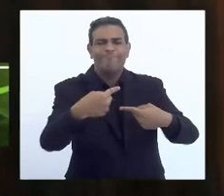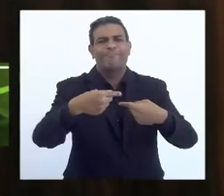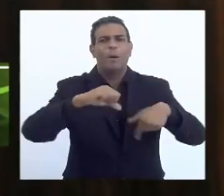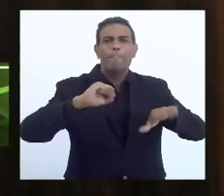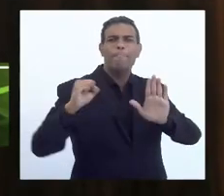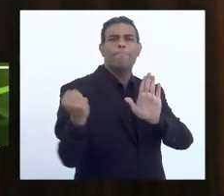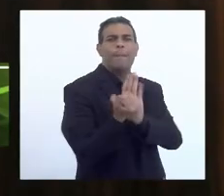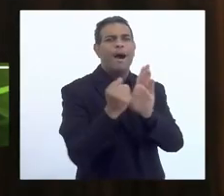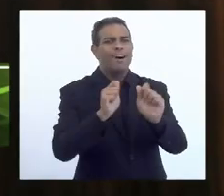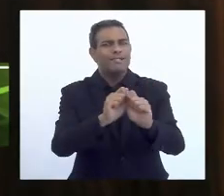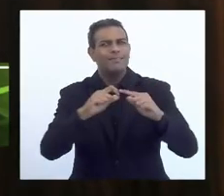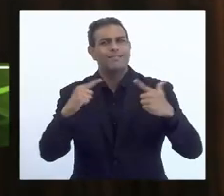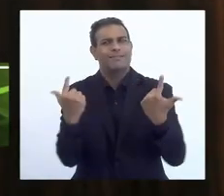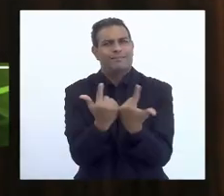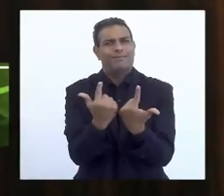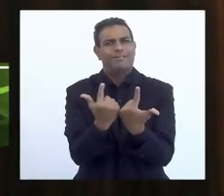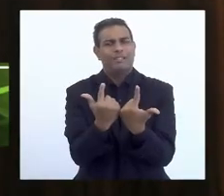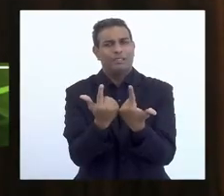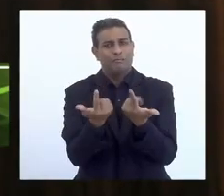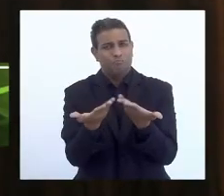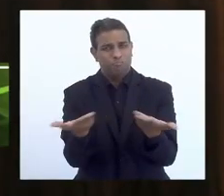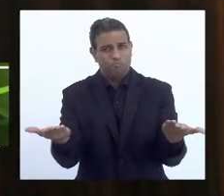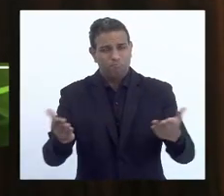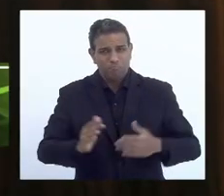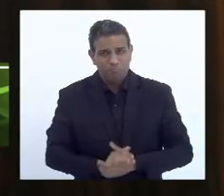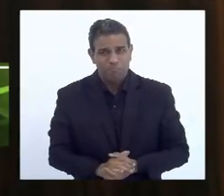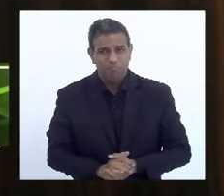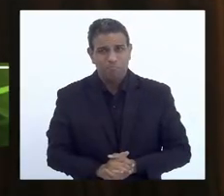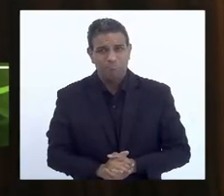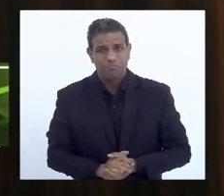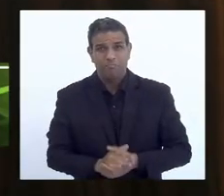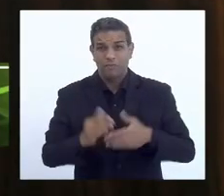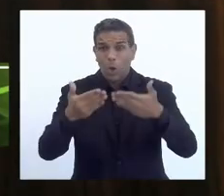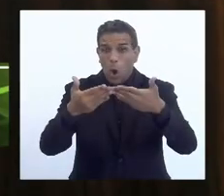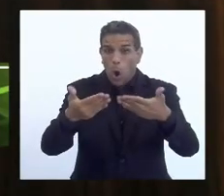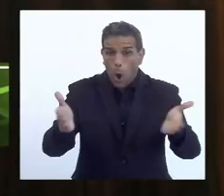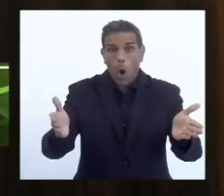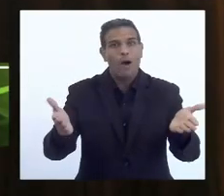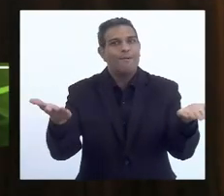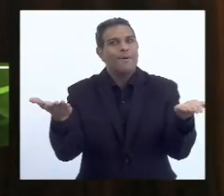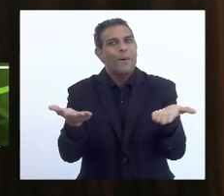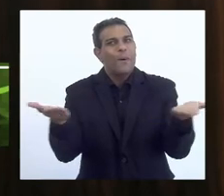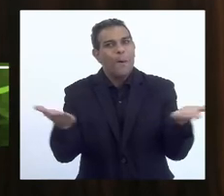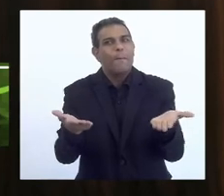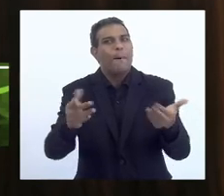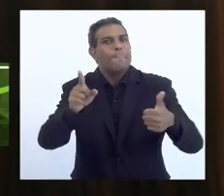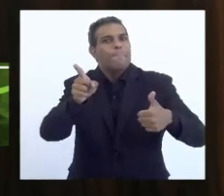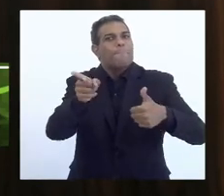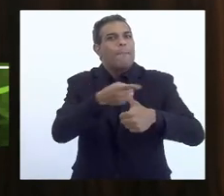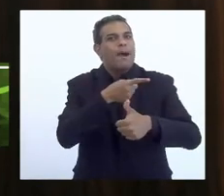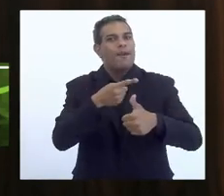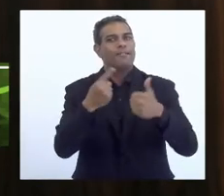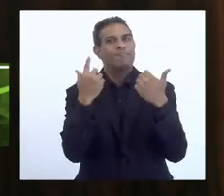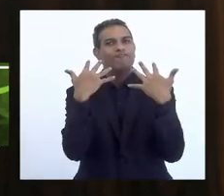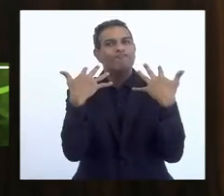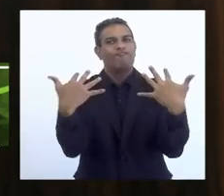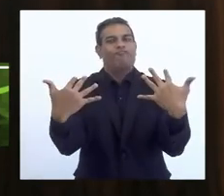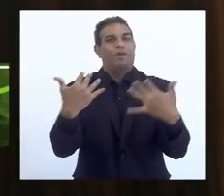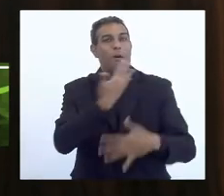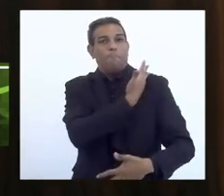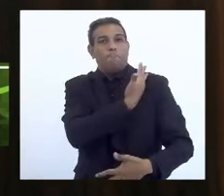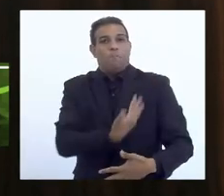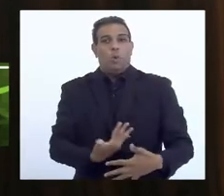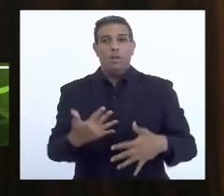aqui no Parlamento Estadual. A nossa abertura enquanto primeira audiência pública